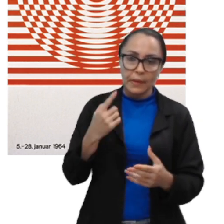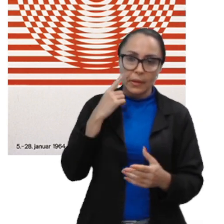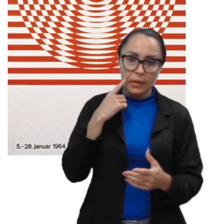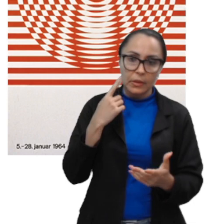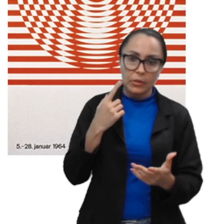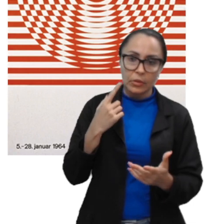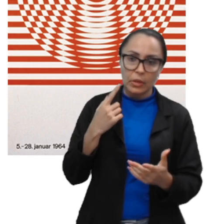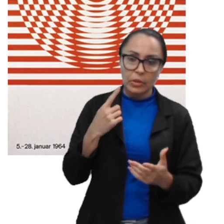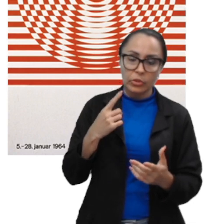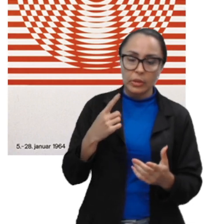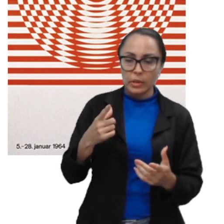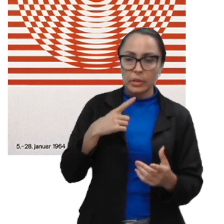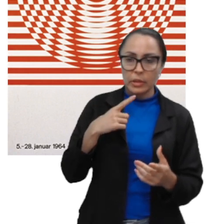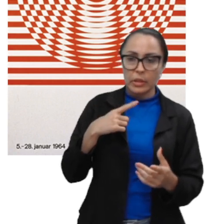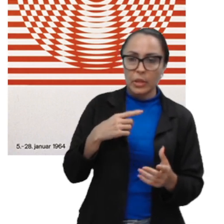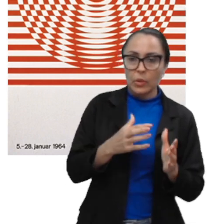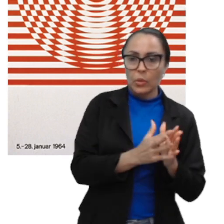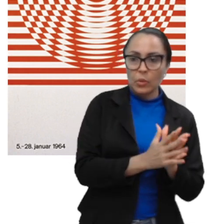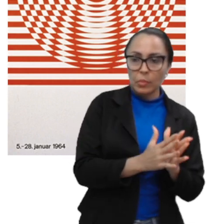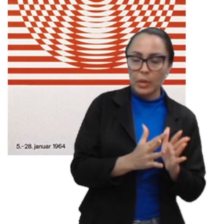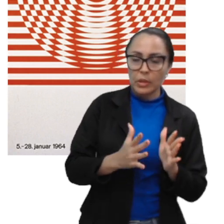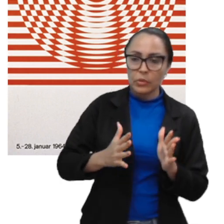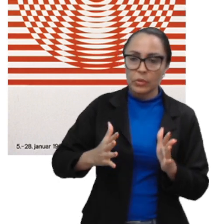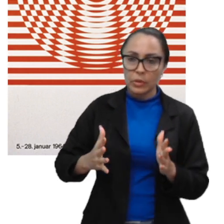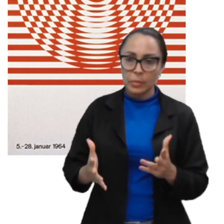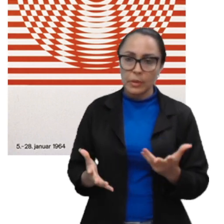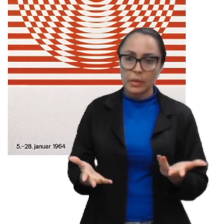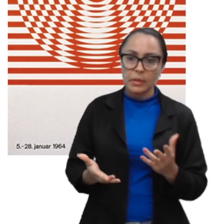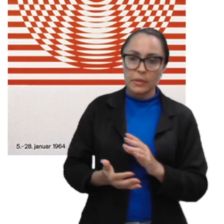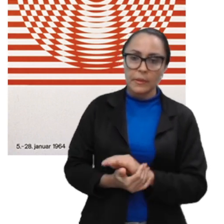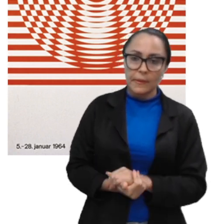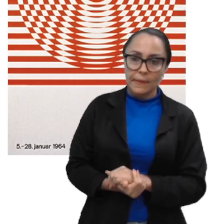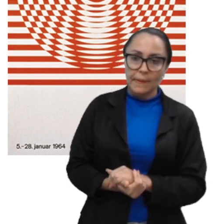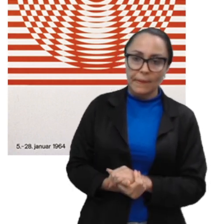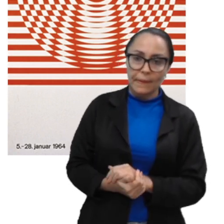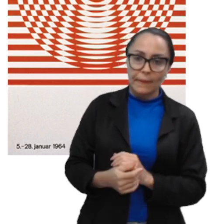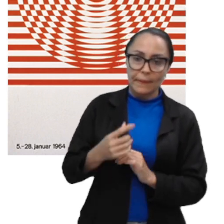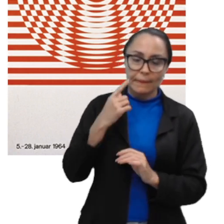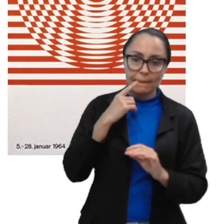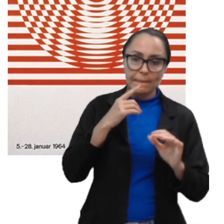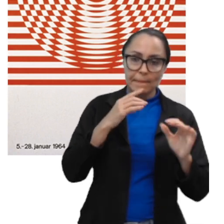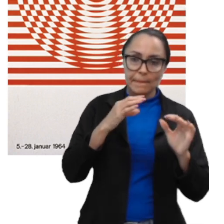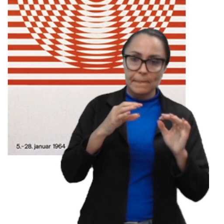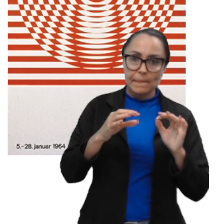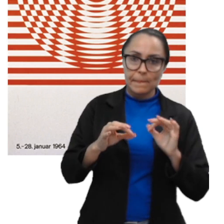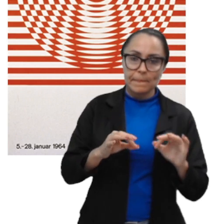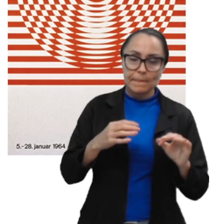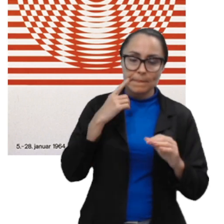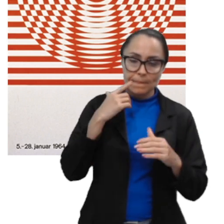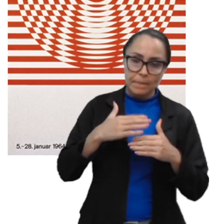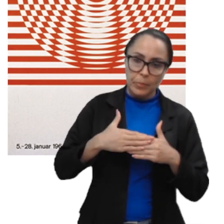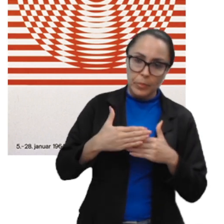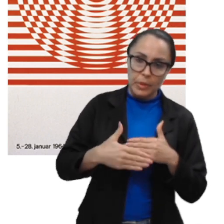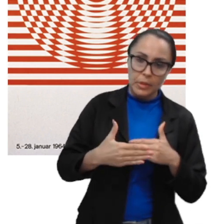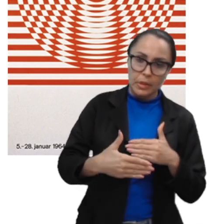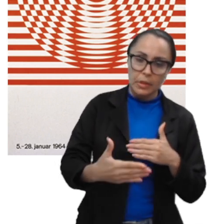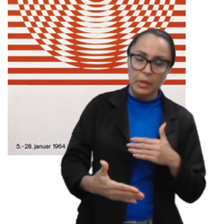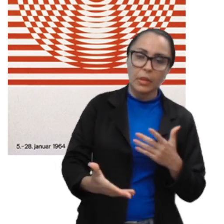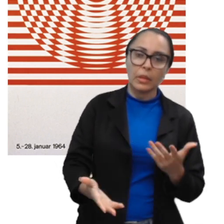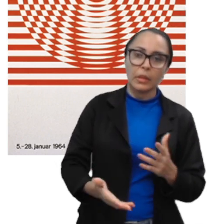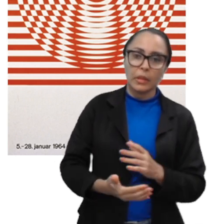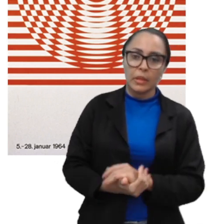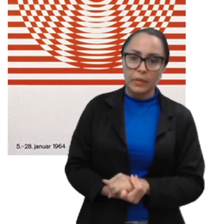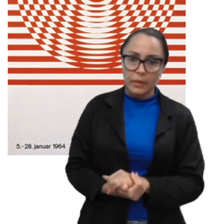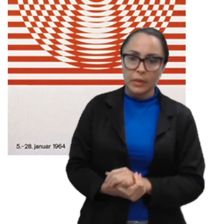gráfico, onde a gente tinha um período de muita ornamentação, de formas orgânicas, e com o passar do tempo gradativo, né,